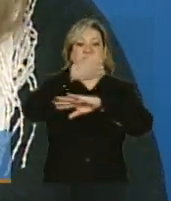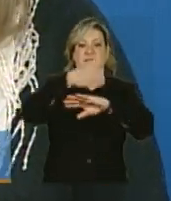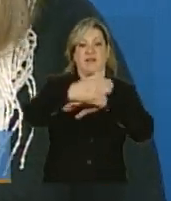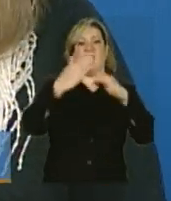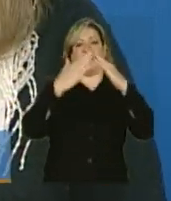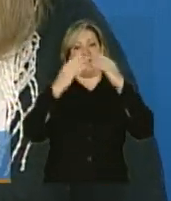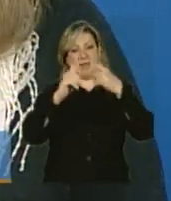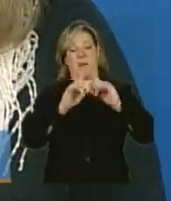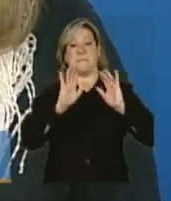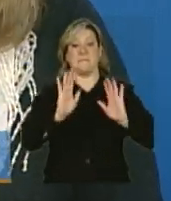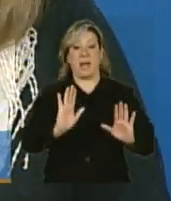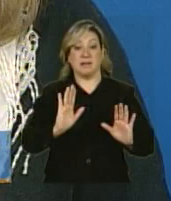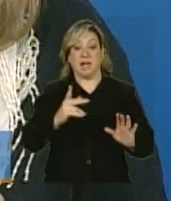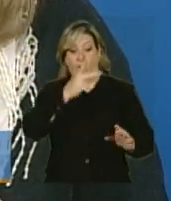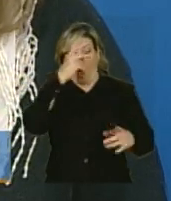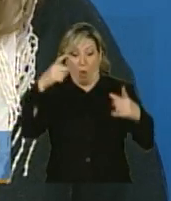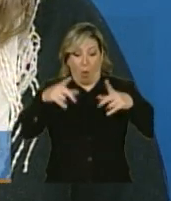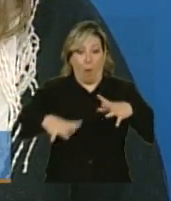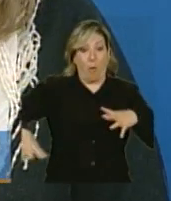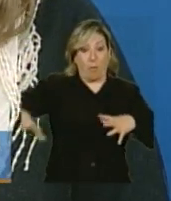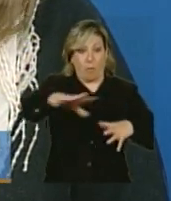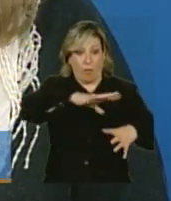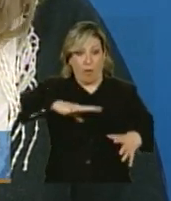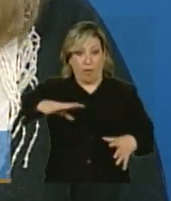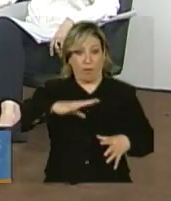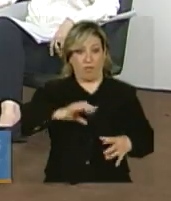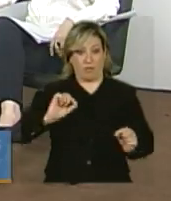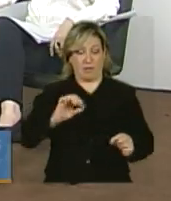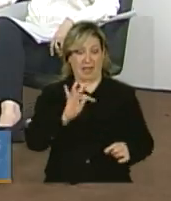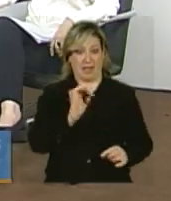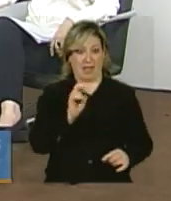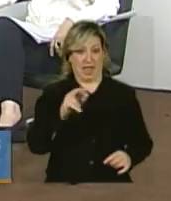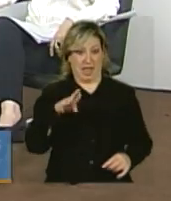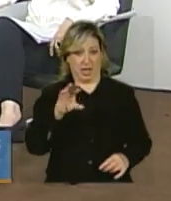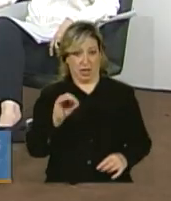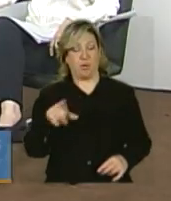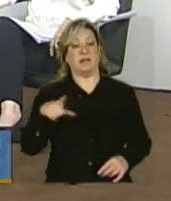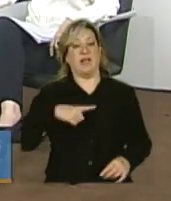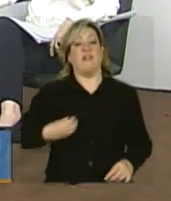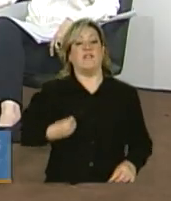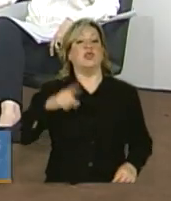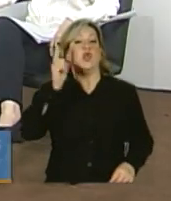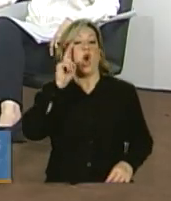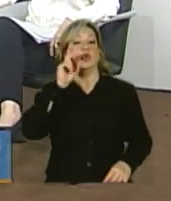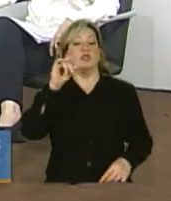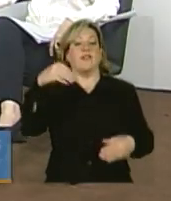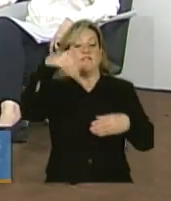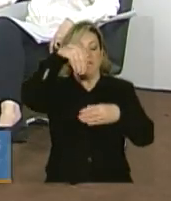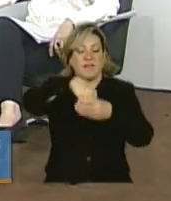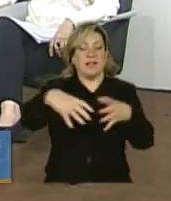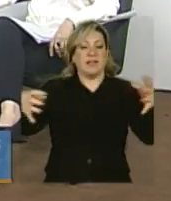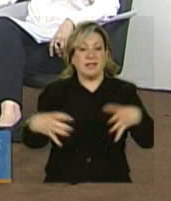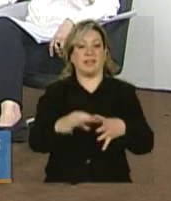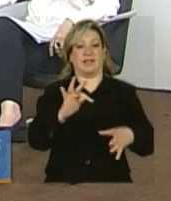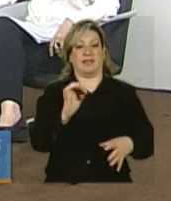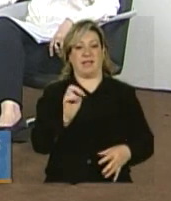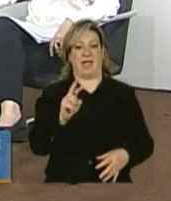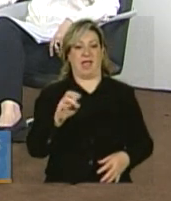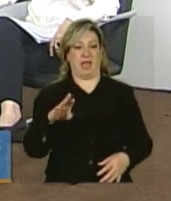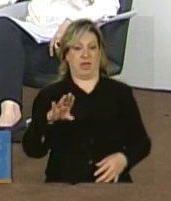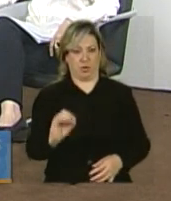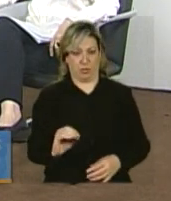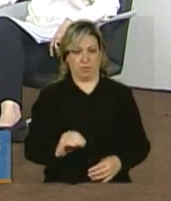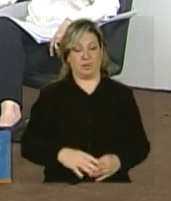A comunidade de terreiro, ele vivencia isso no seu dia a dia, tá? Então, essa é a grande